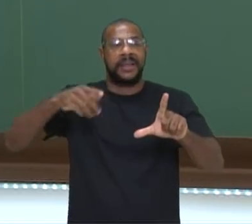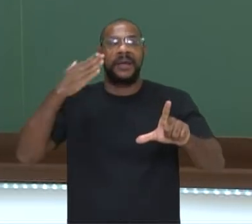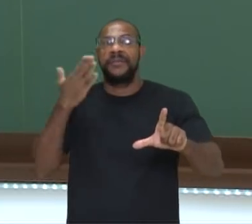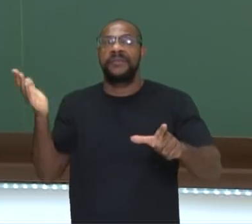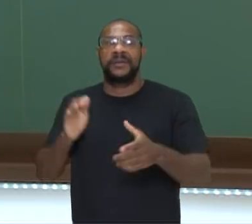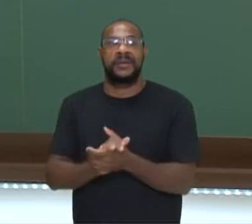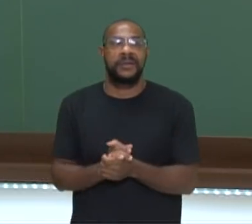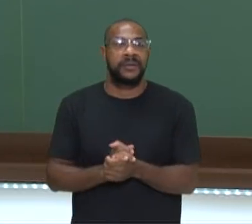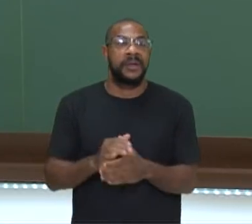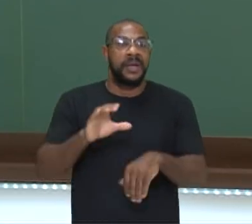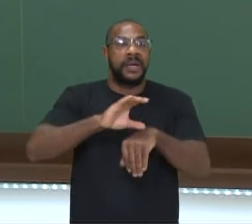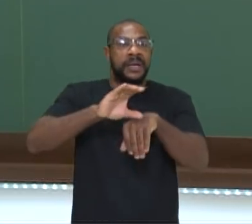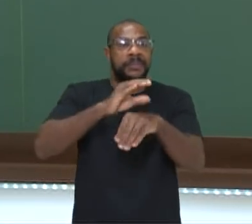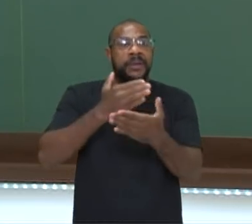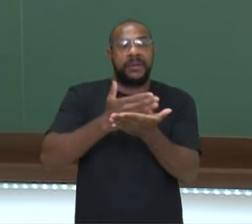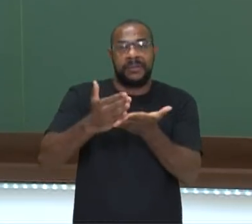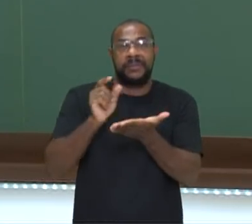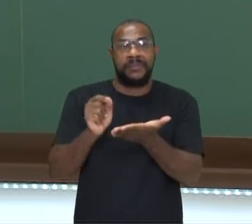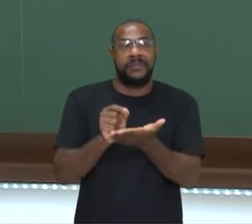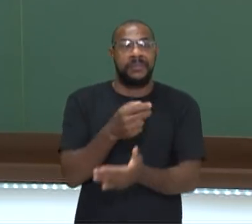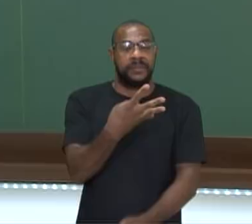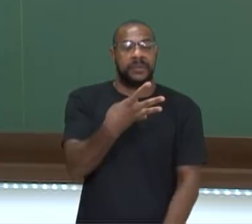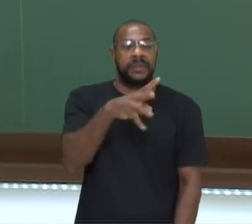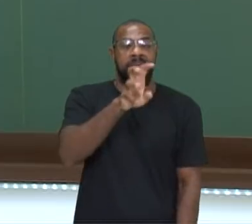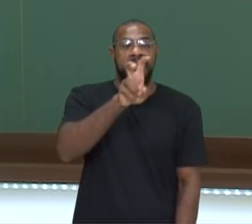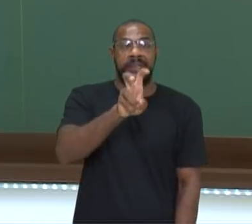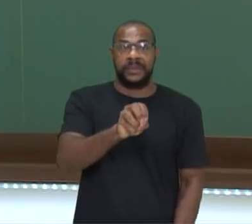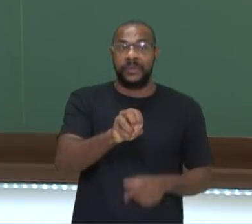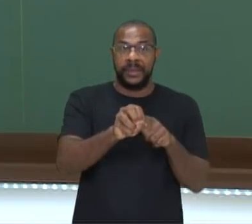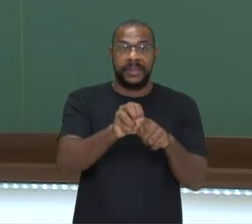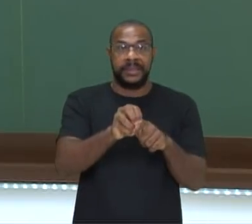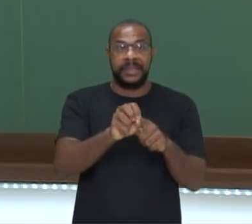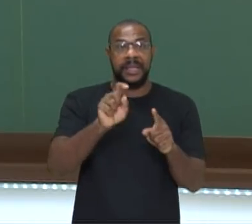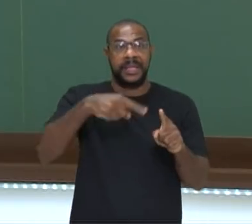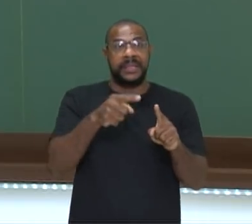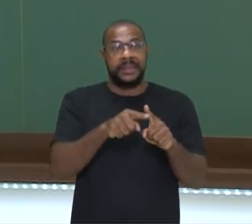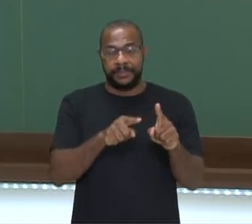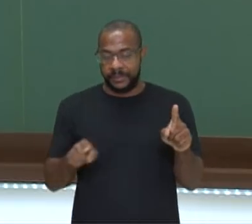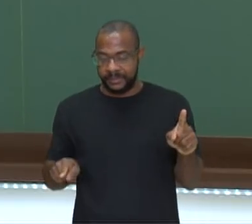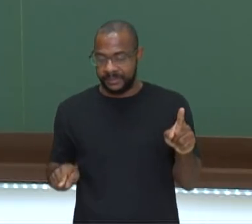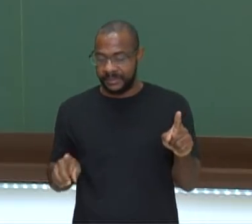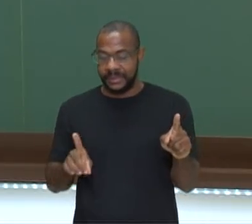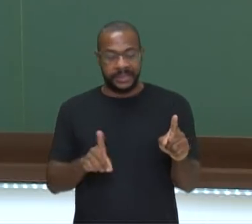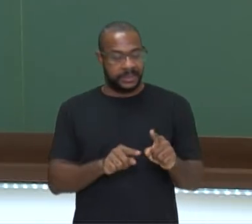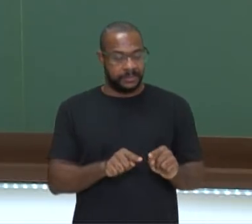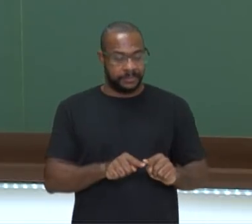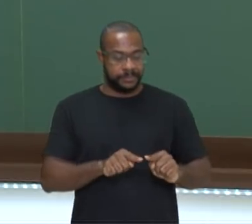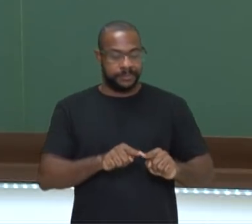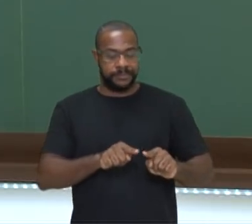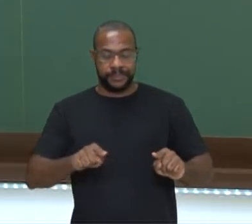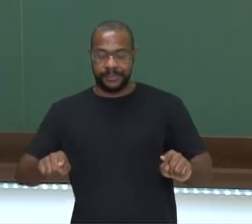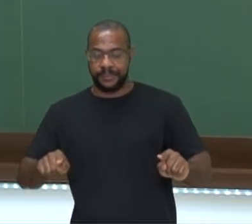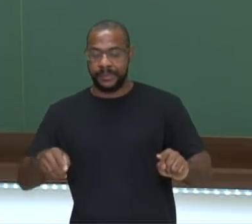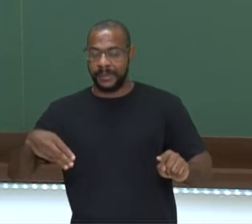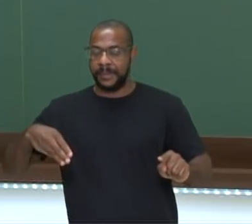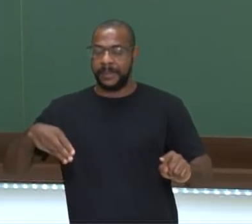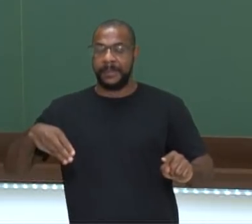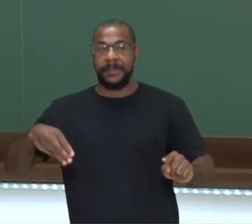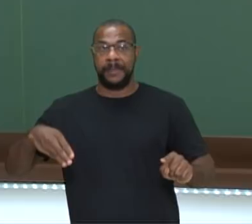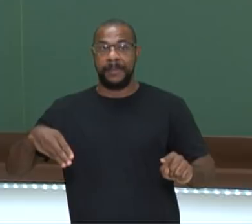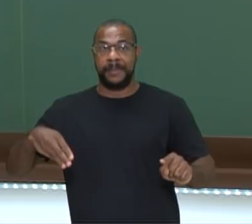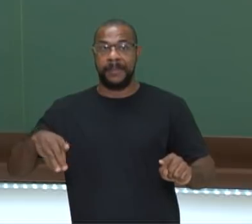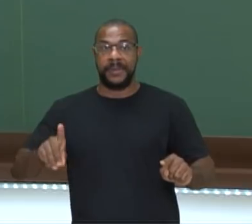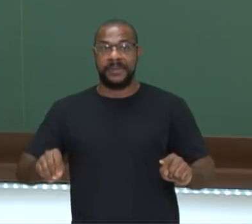O capital inicial era 450, depois de 10 meses, o montante passou a